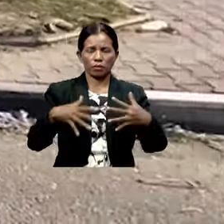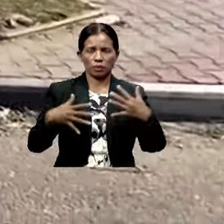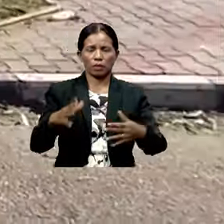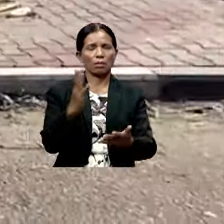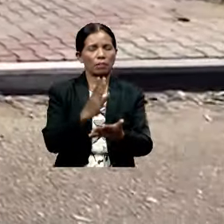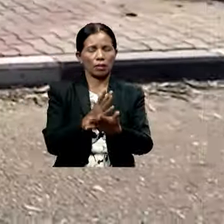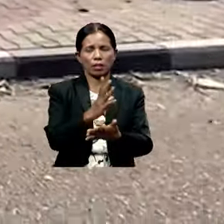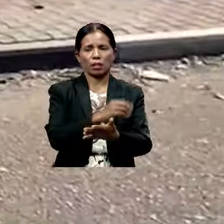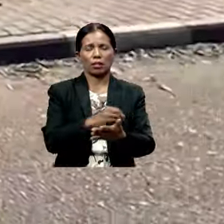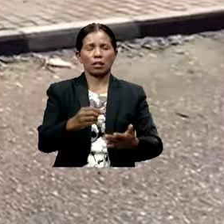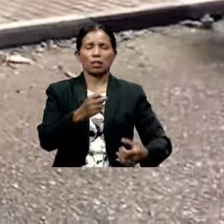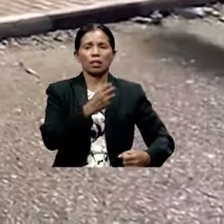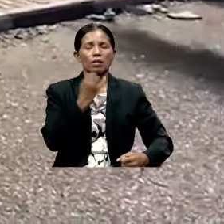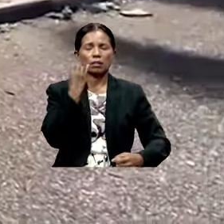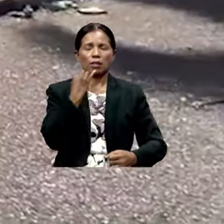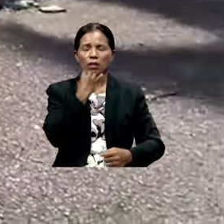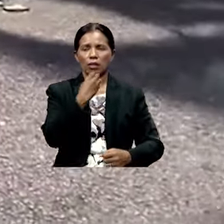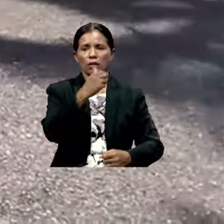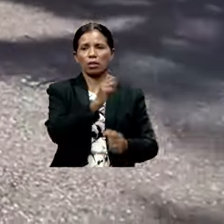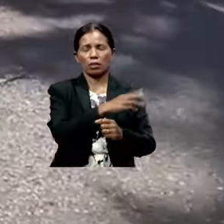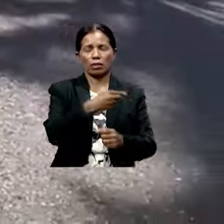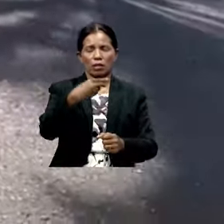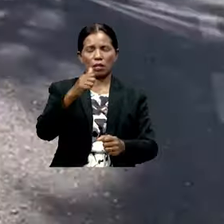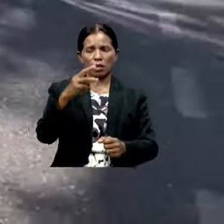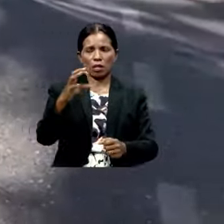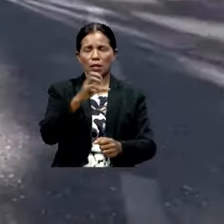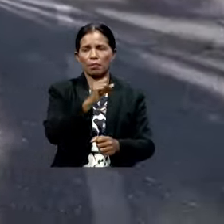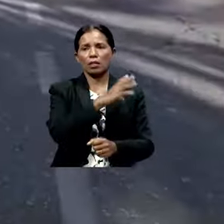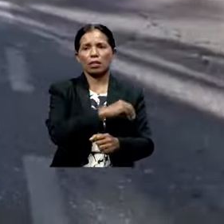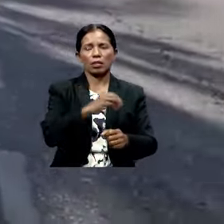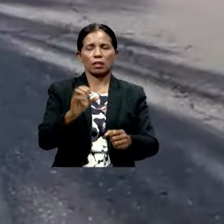força Israel ou Hamas nebe estabelece e a faixa de Gaza e a